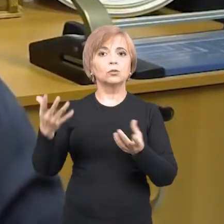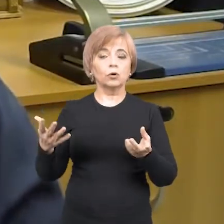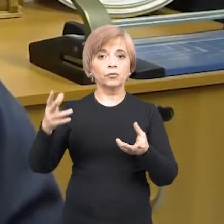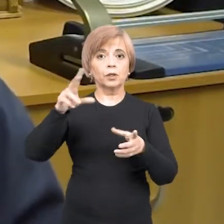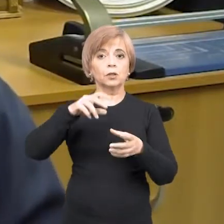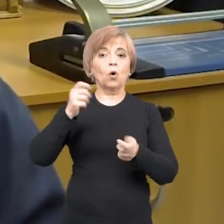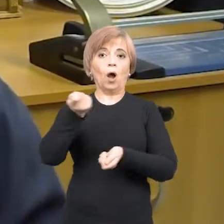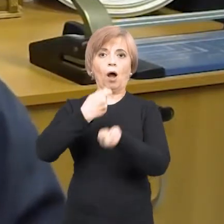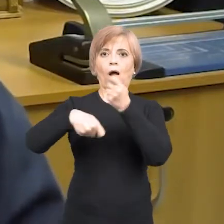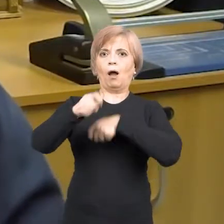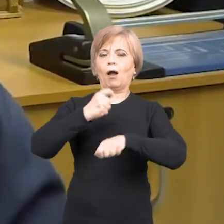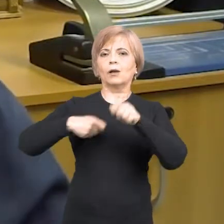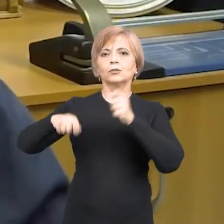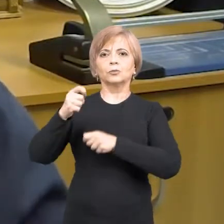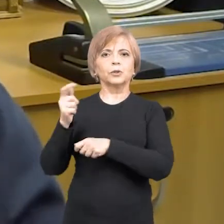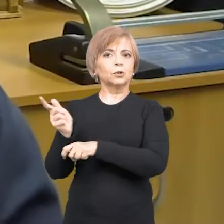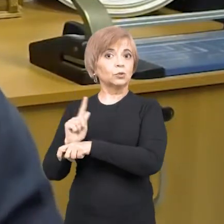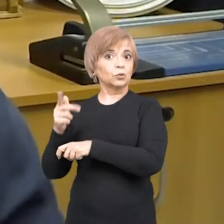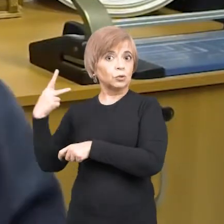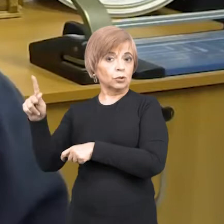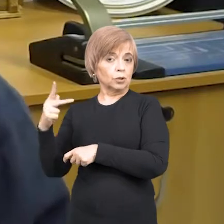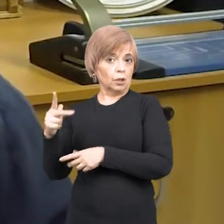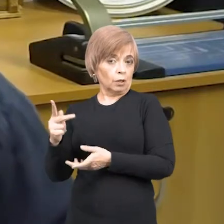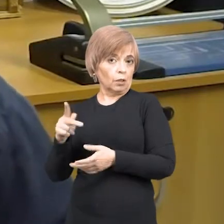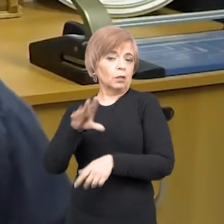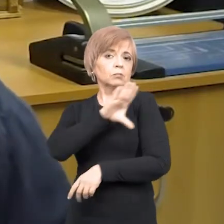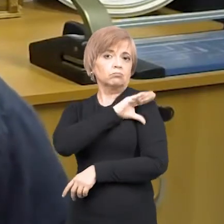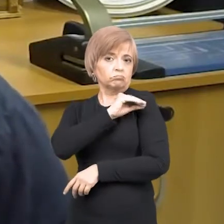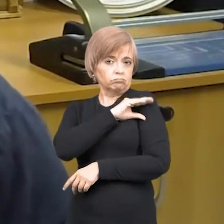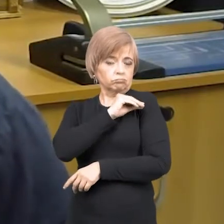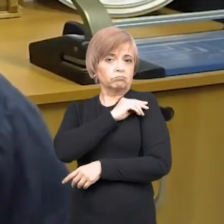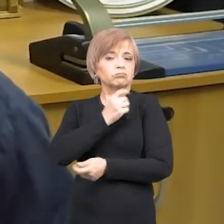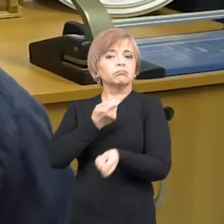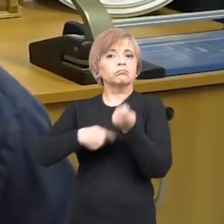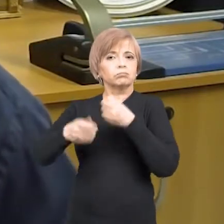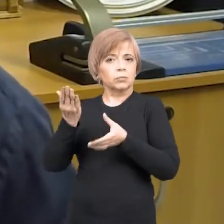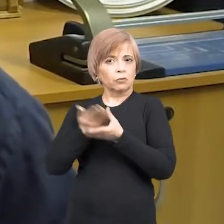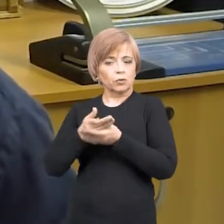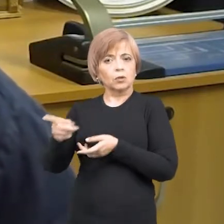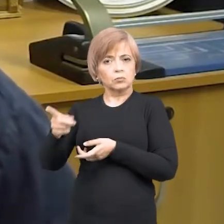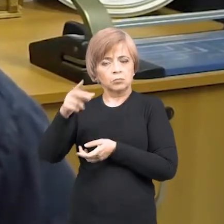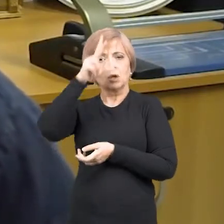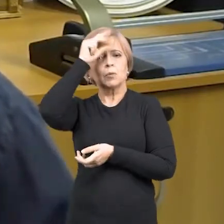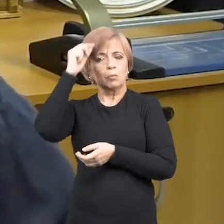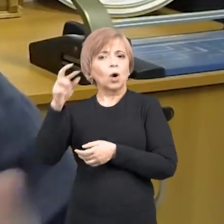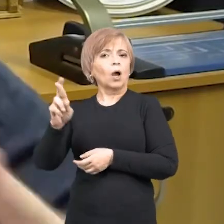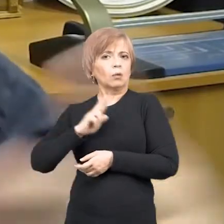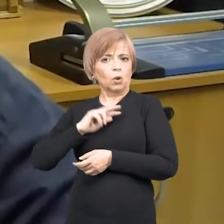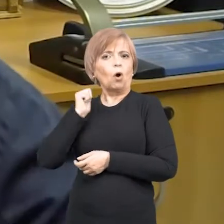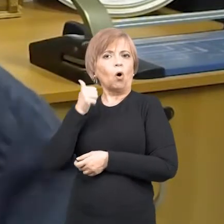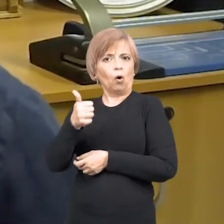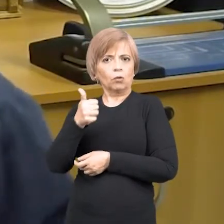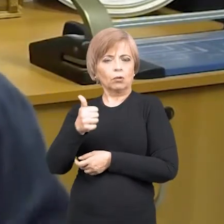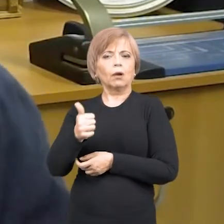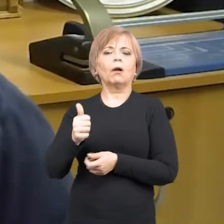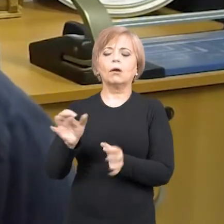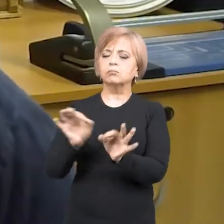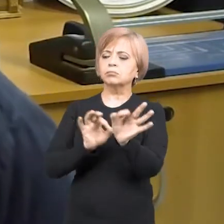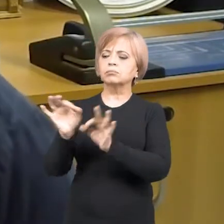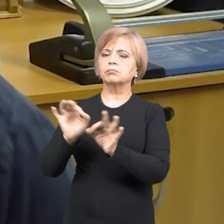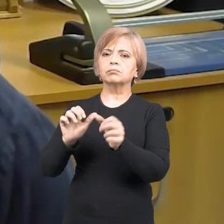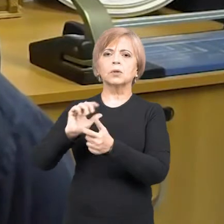resolvidas administrativamente pelas gestões que o Ministério Público fez. O município respondeu positivamente e dotou lá